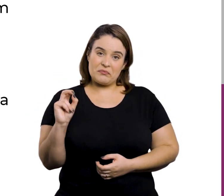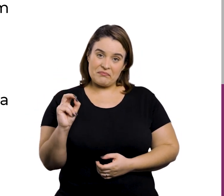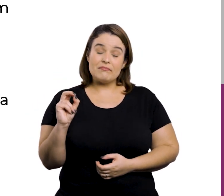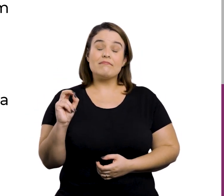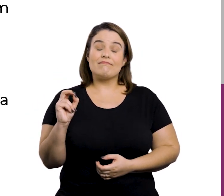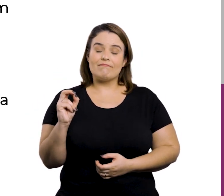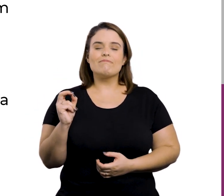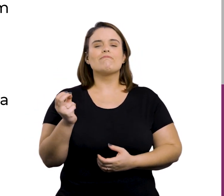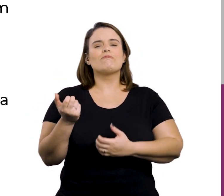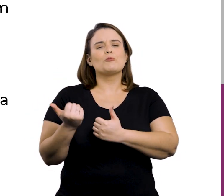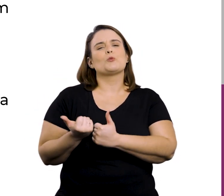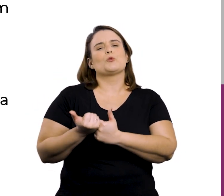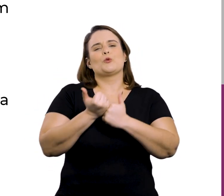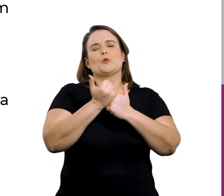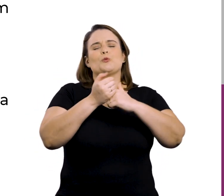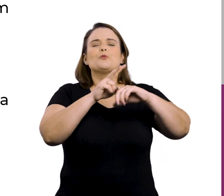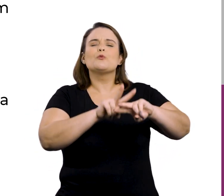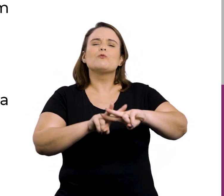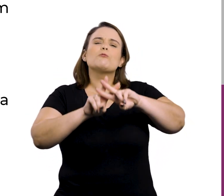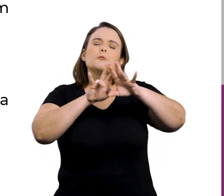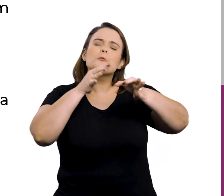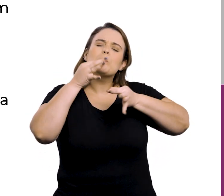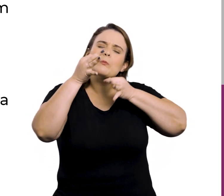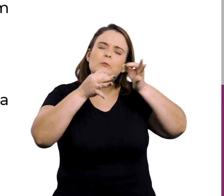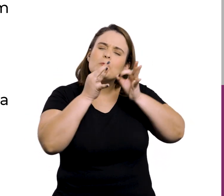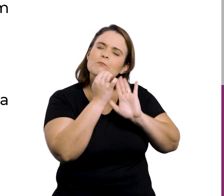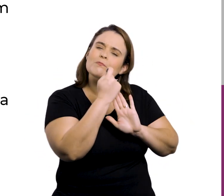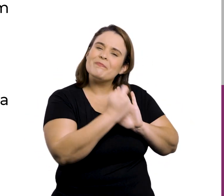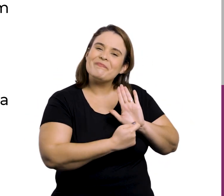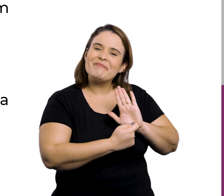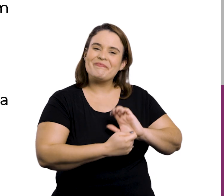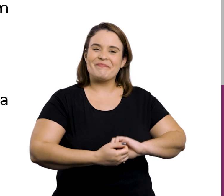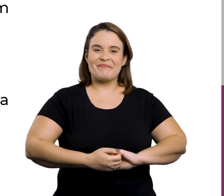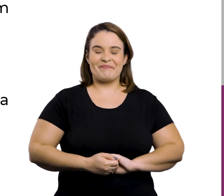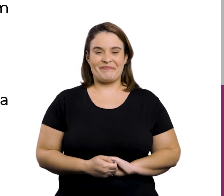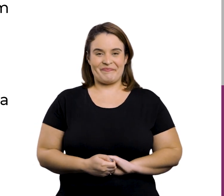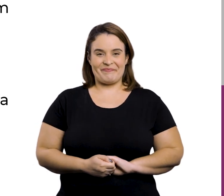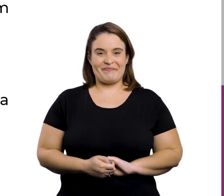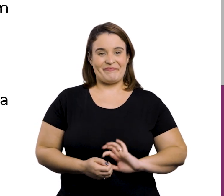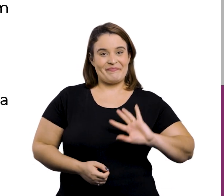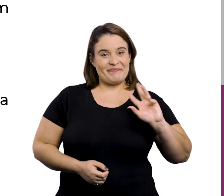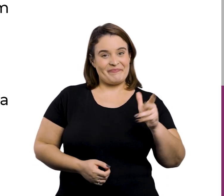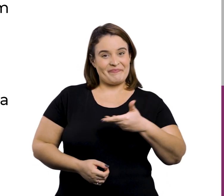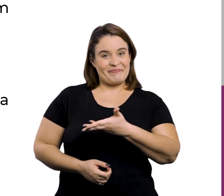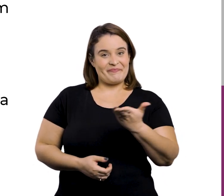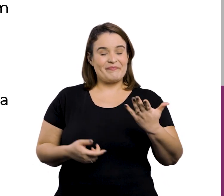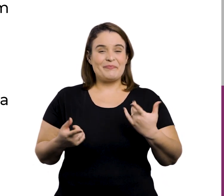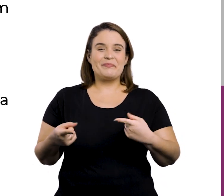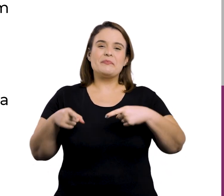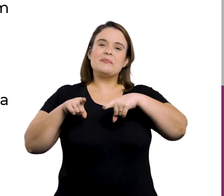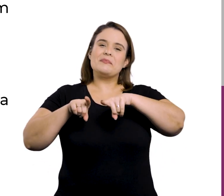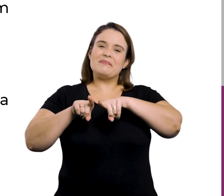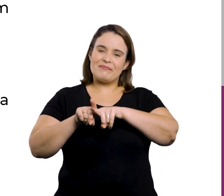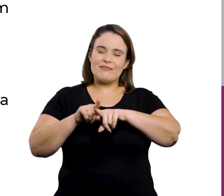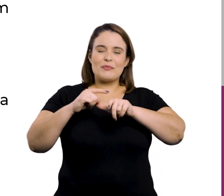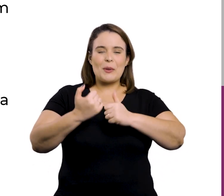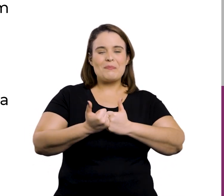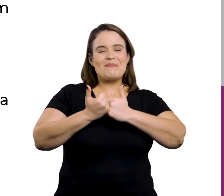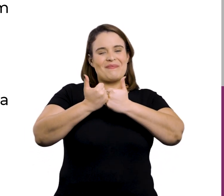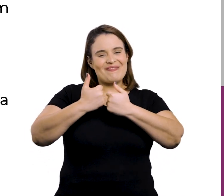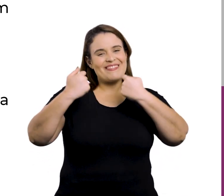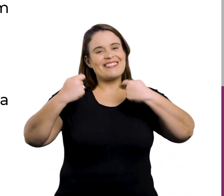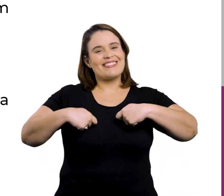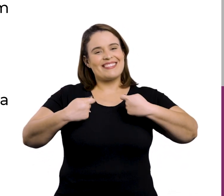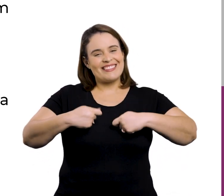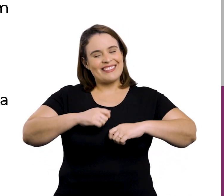deram subsídios e revisaram criticamente os textos. A todos os nossos parceiros, que deram o apoio necessário